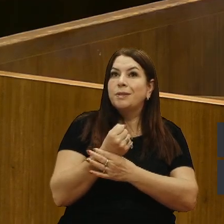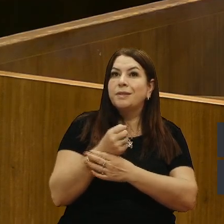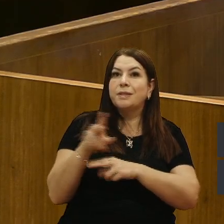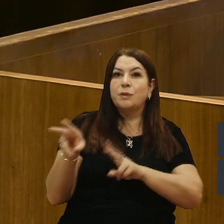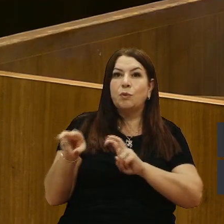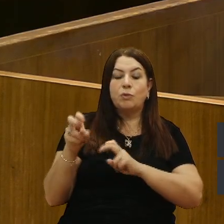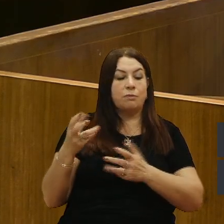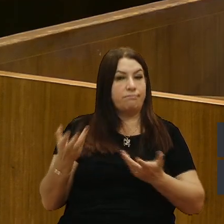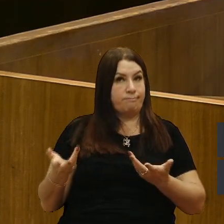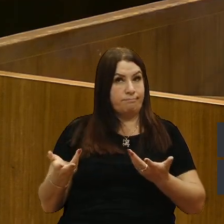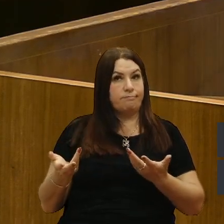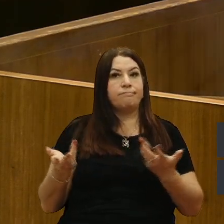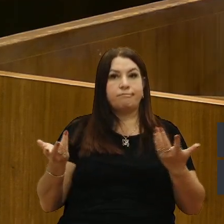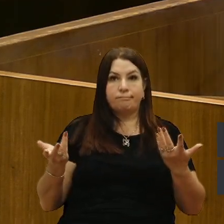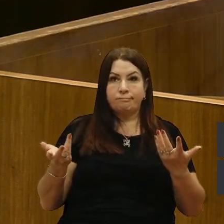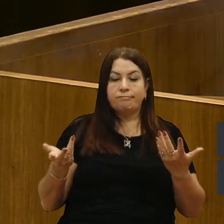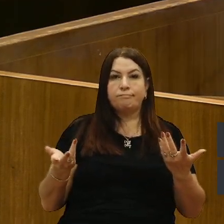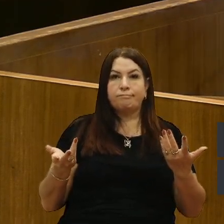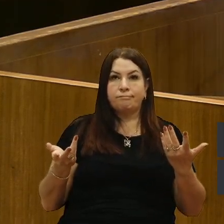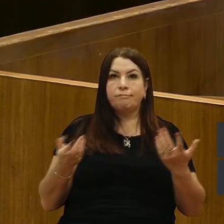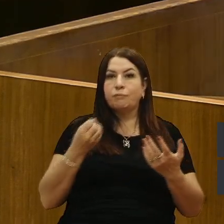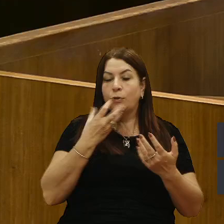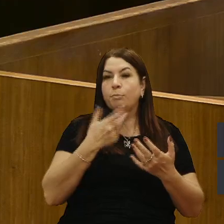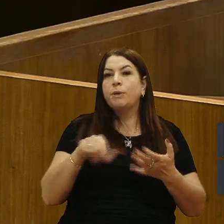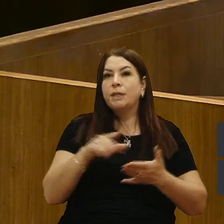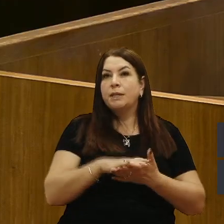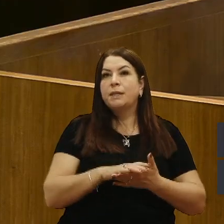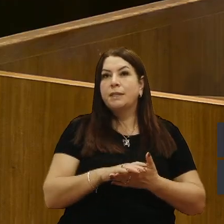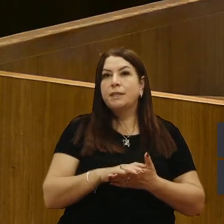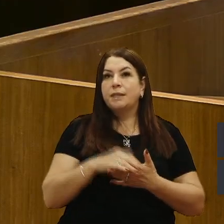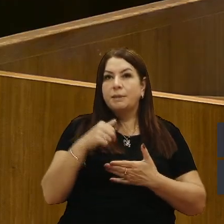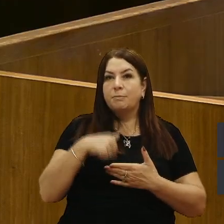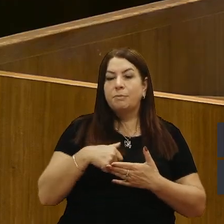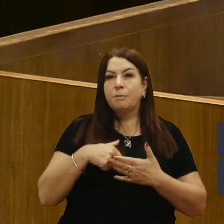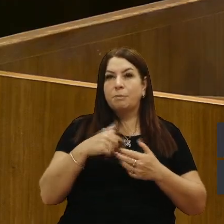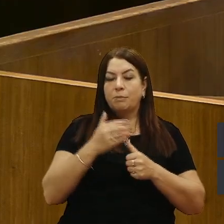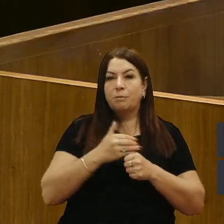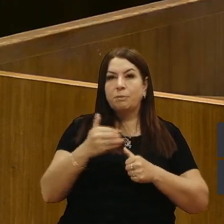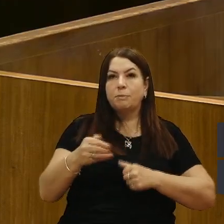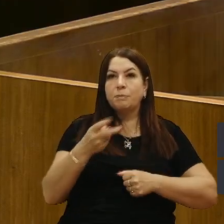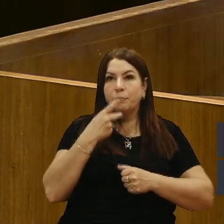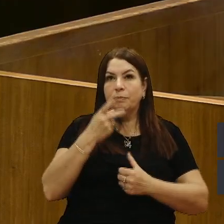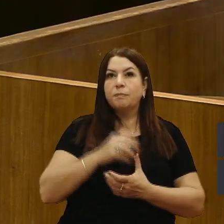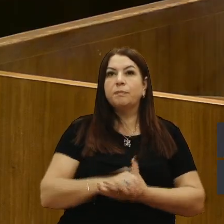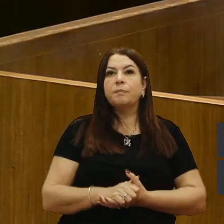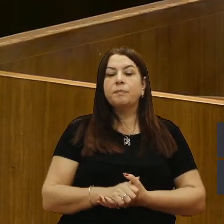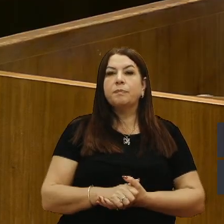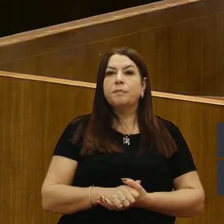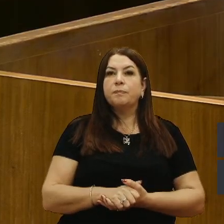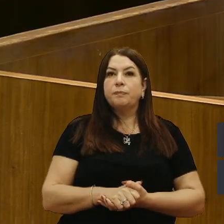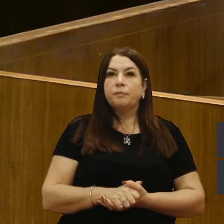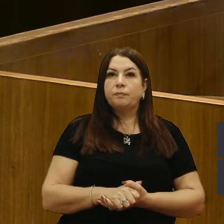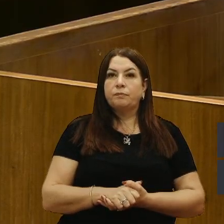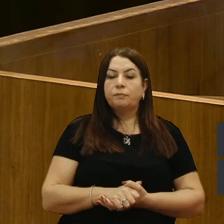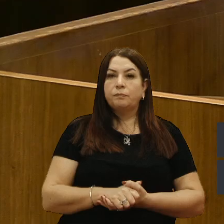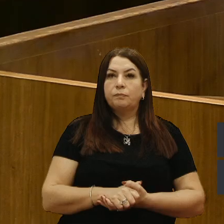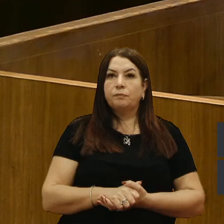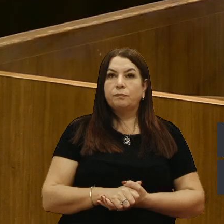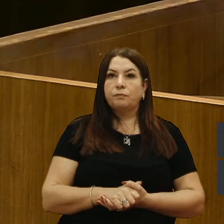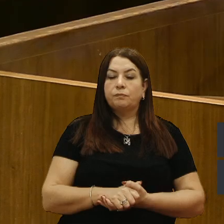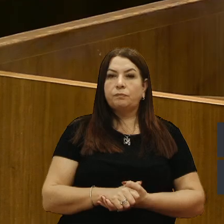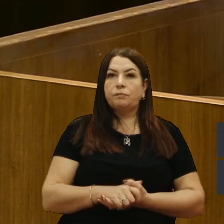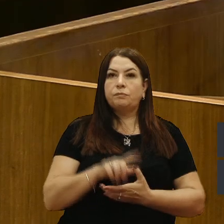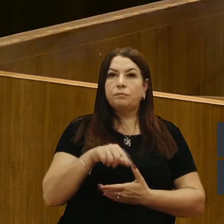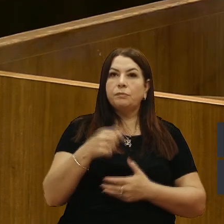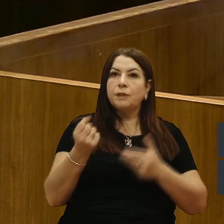rural, então, caiu bem na minha bandeira. E como o senhor falou, né? Esta